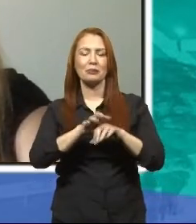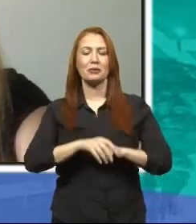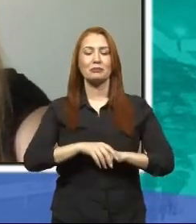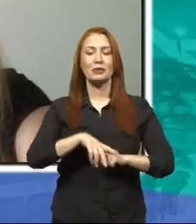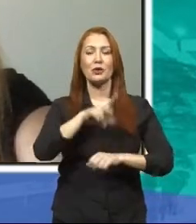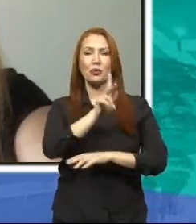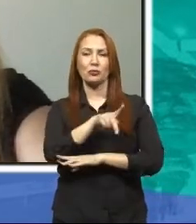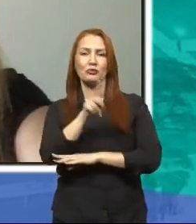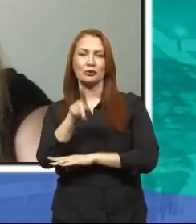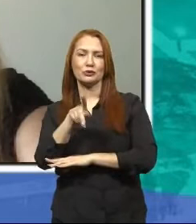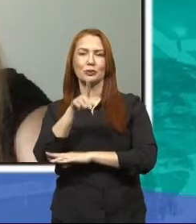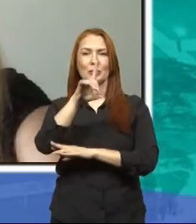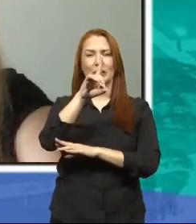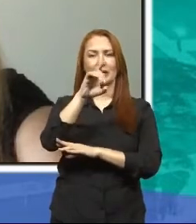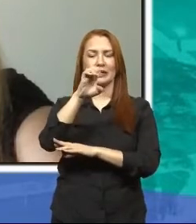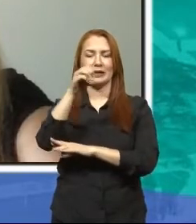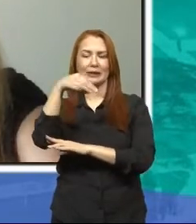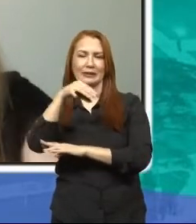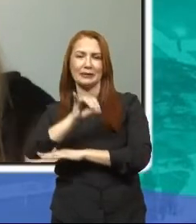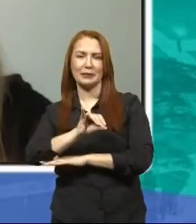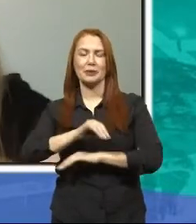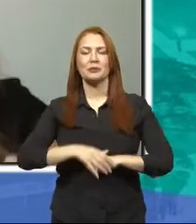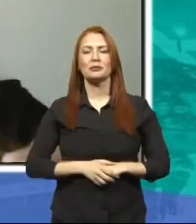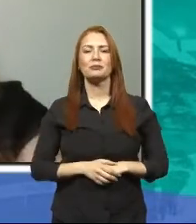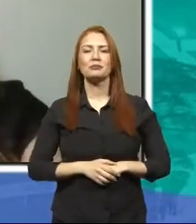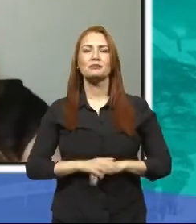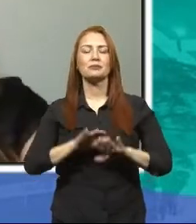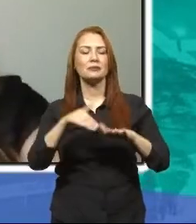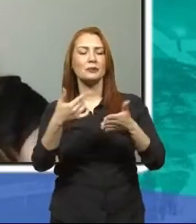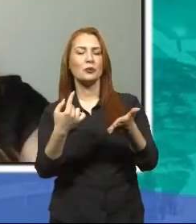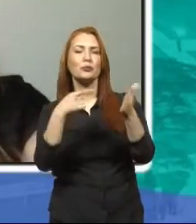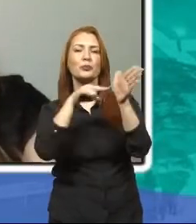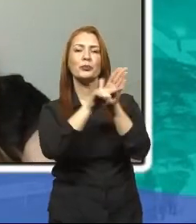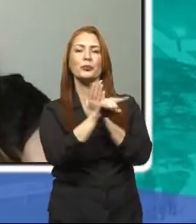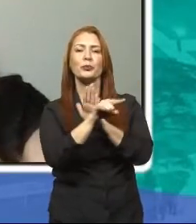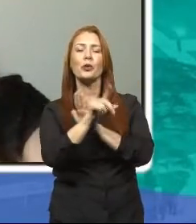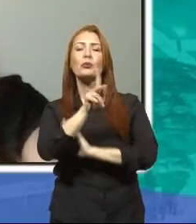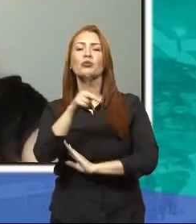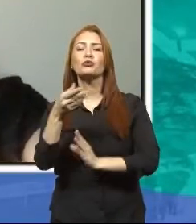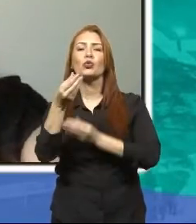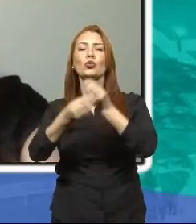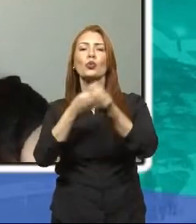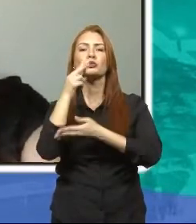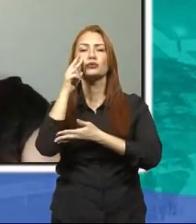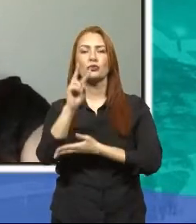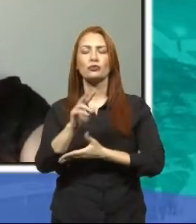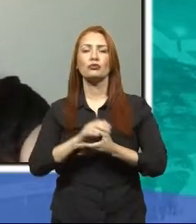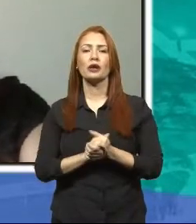Demi Gettigo. Professor, como é que o senhor vê, então, que o Brasil possa aproveitar